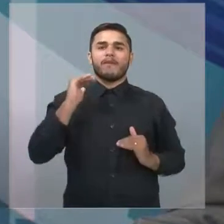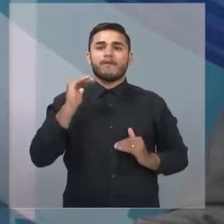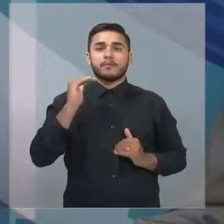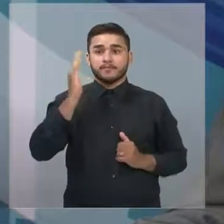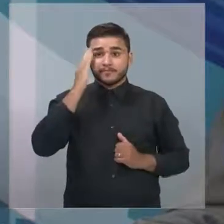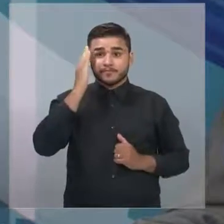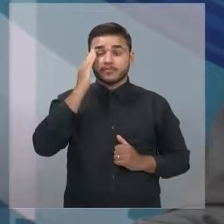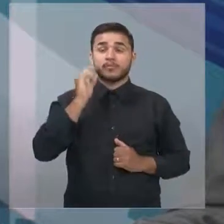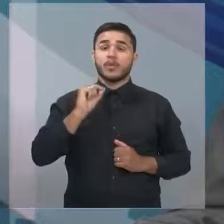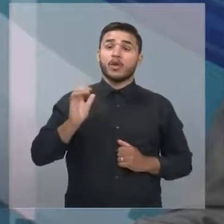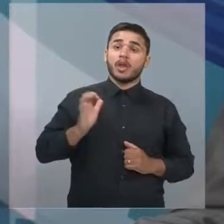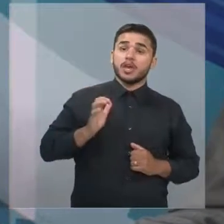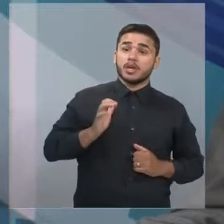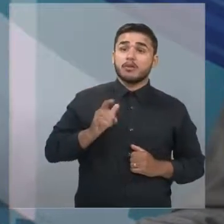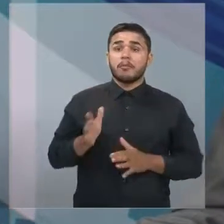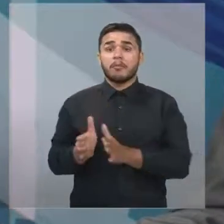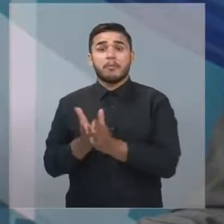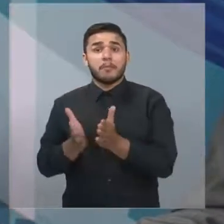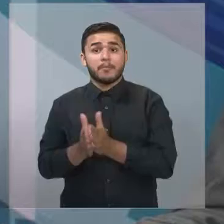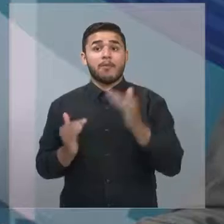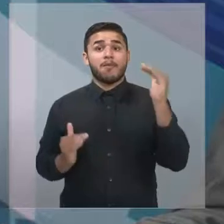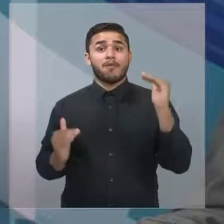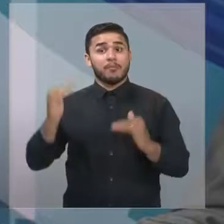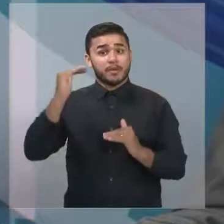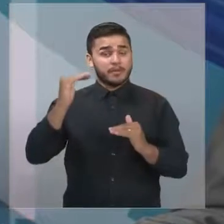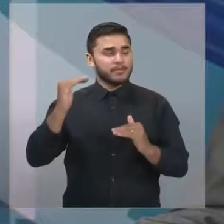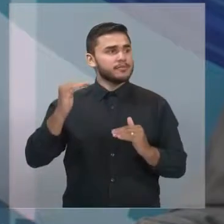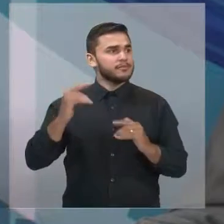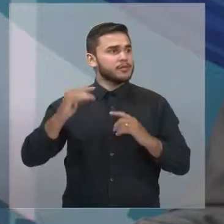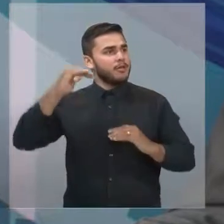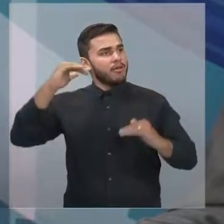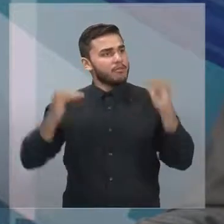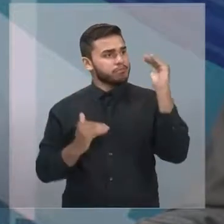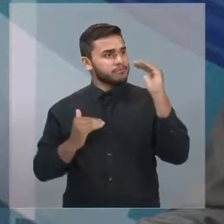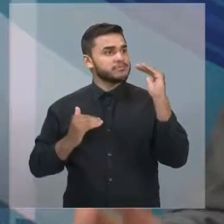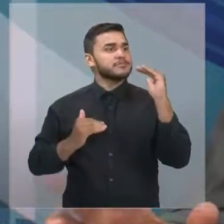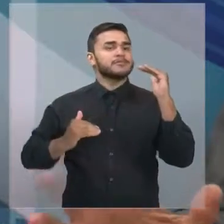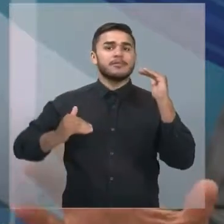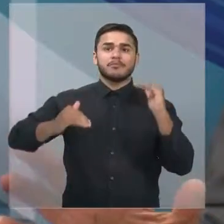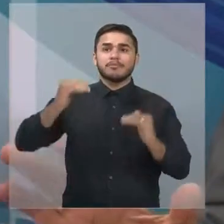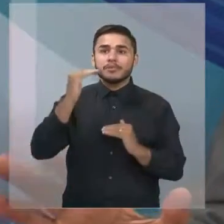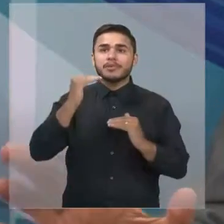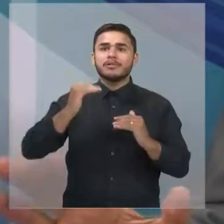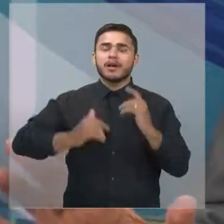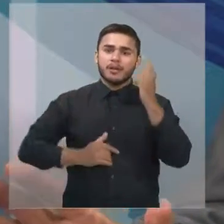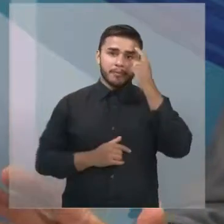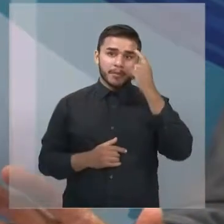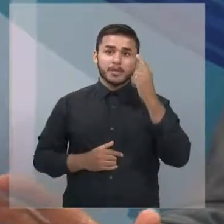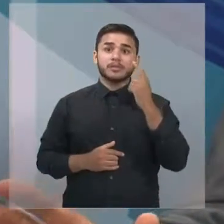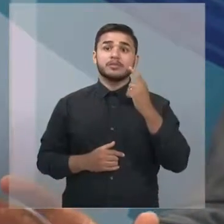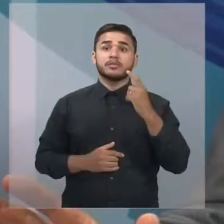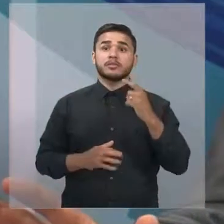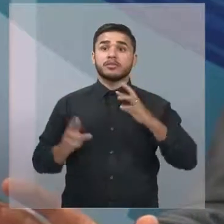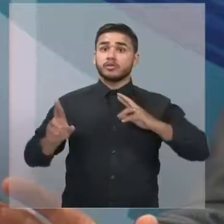diferença é apenas desigualdade material. Ser diferente não é necessariamente